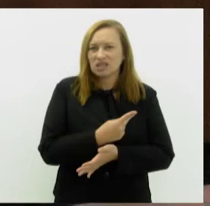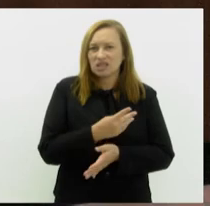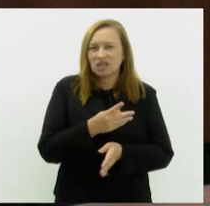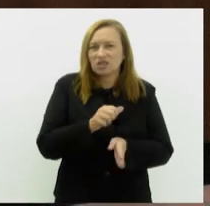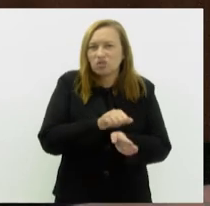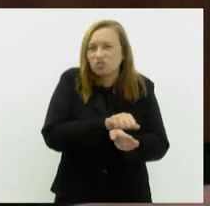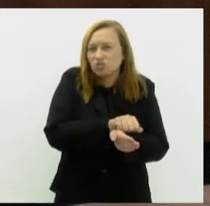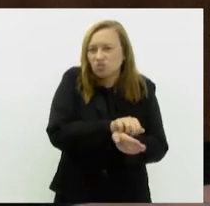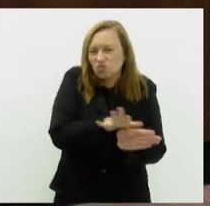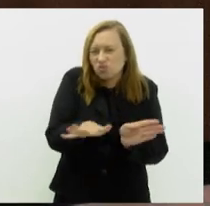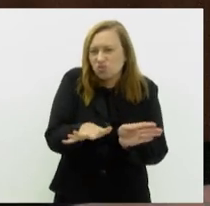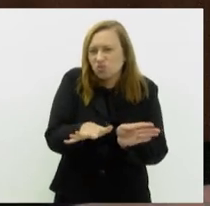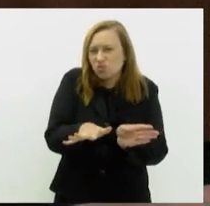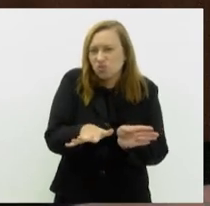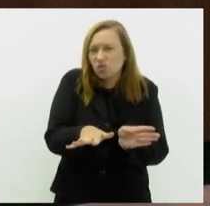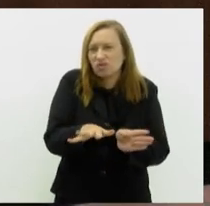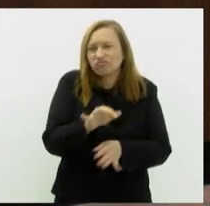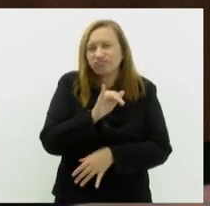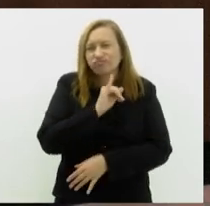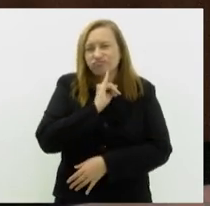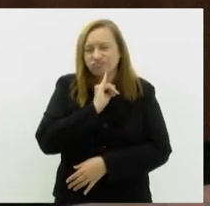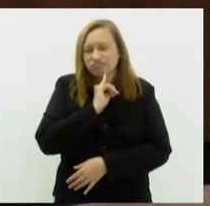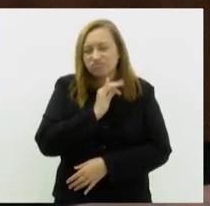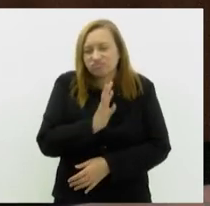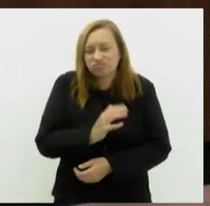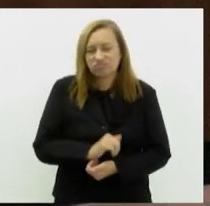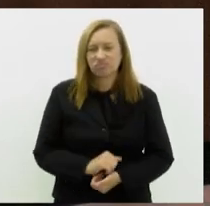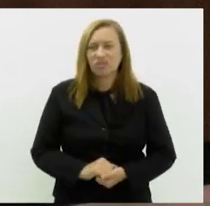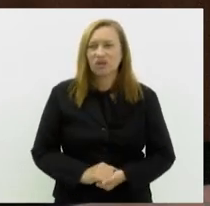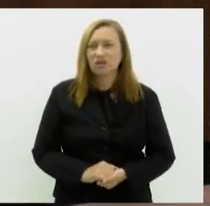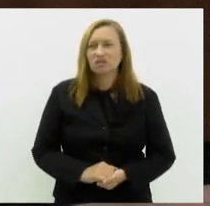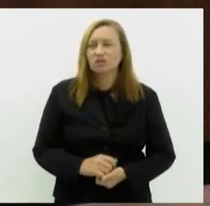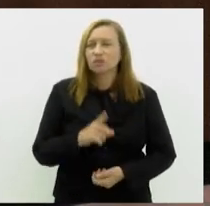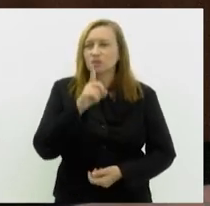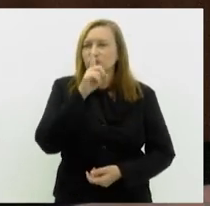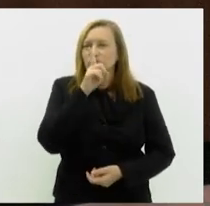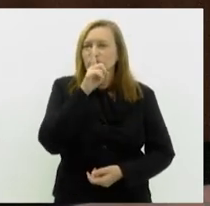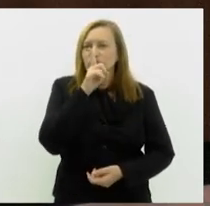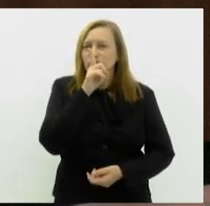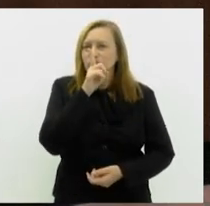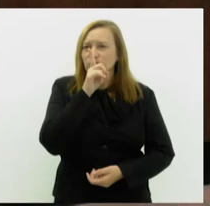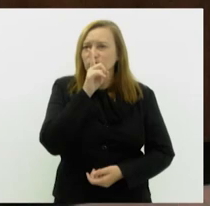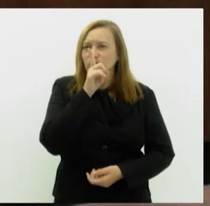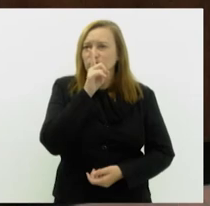eu lamento muito, é